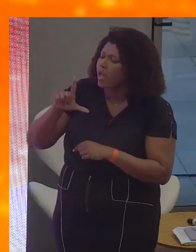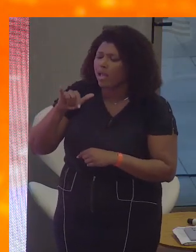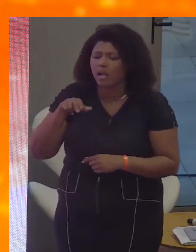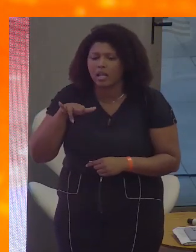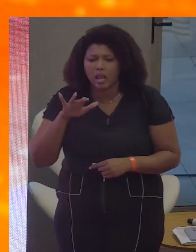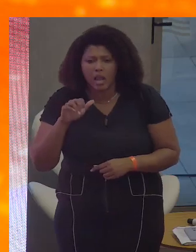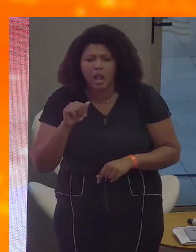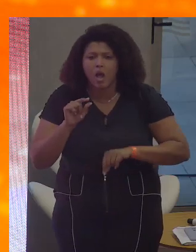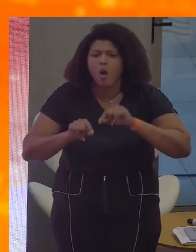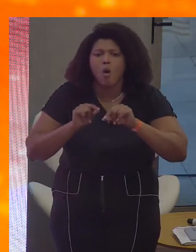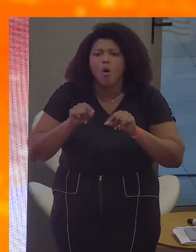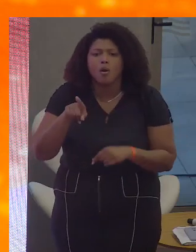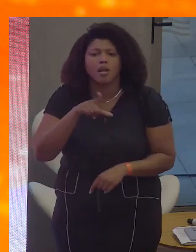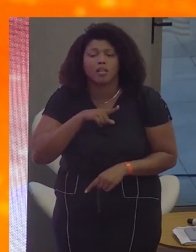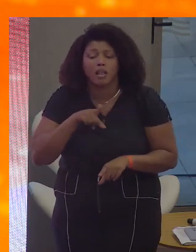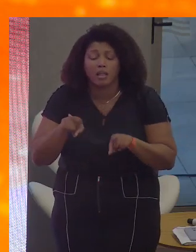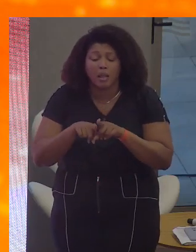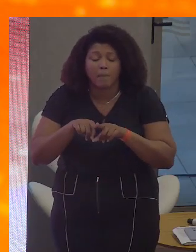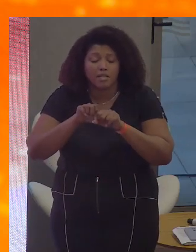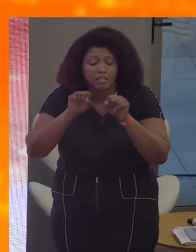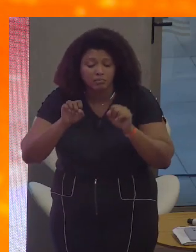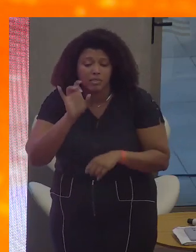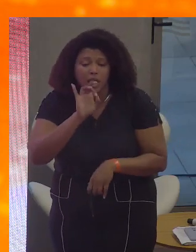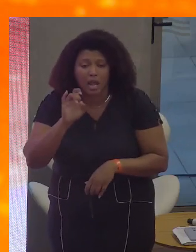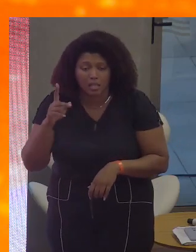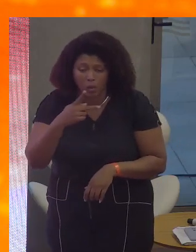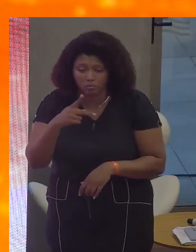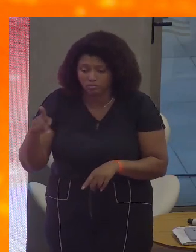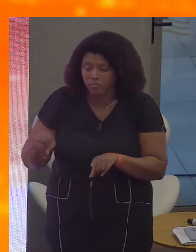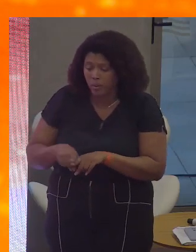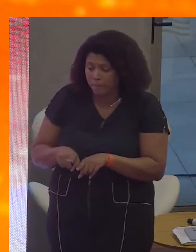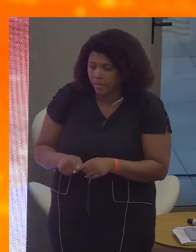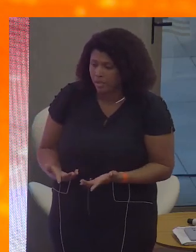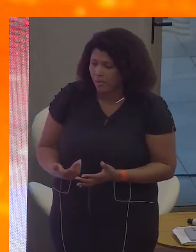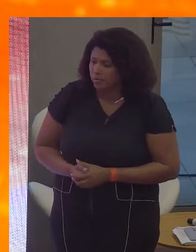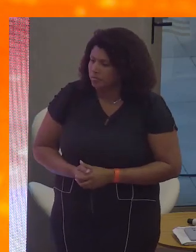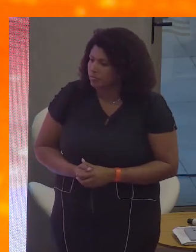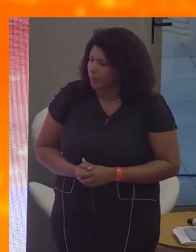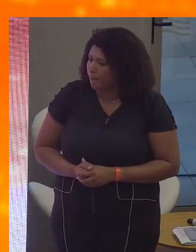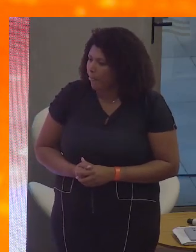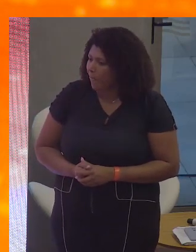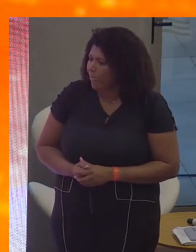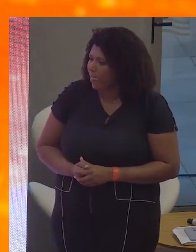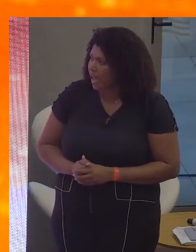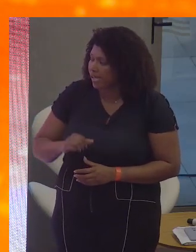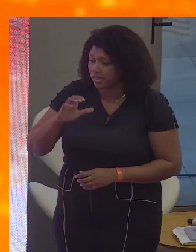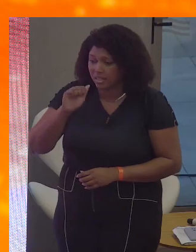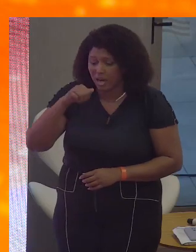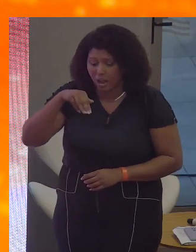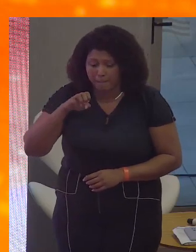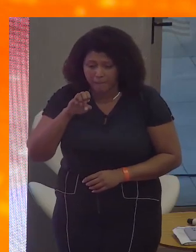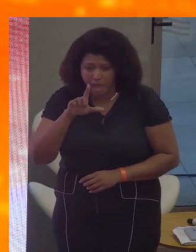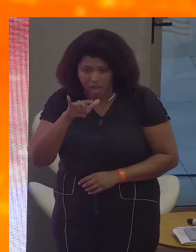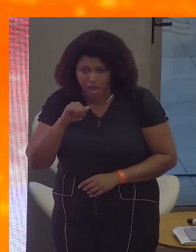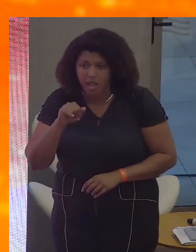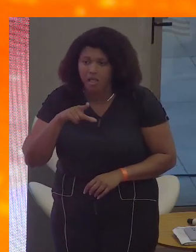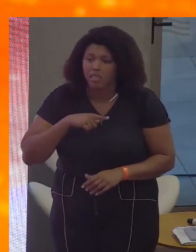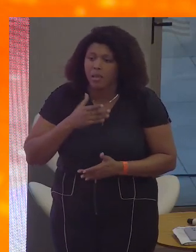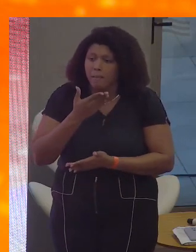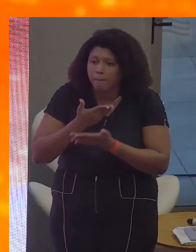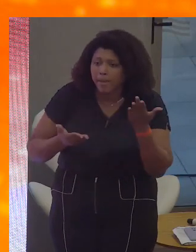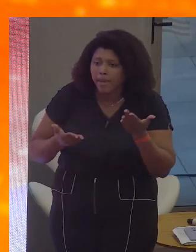e o que você tem de revisão sistemática para cada um deles também. Ok? Você vê, a Camellia sinensis e perda de peso, ela pelo menos